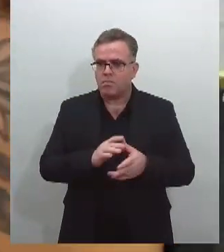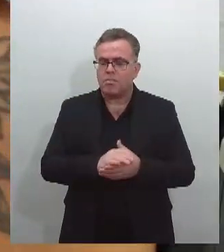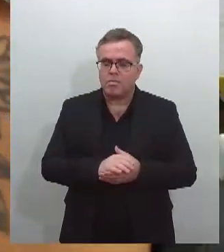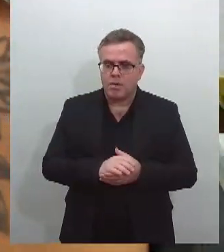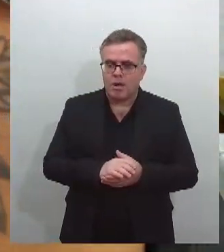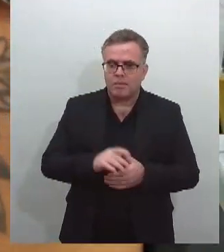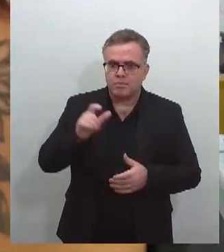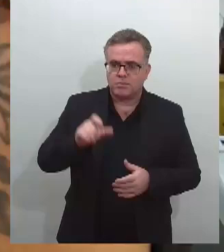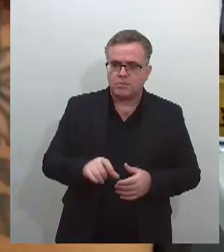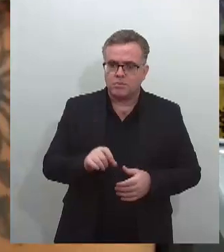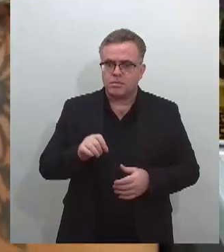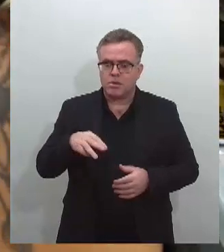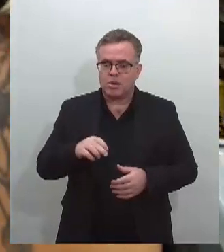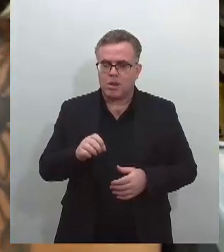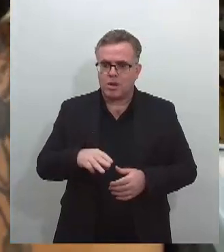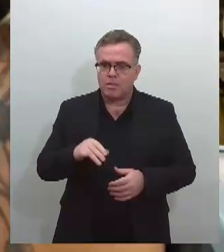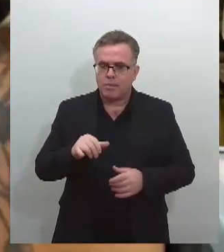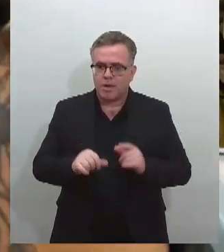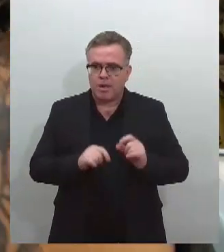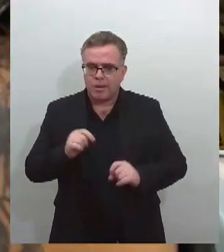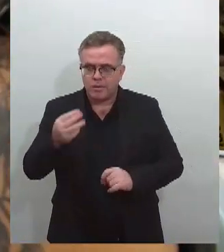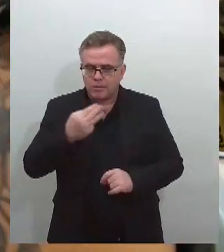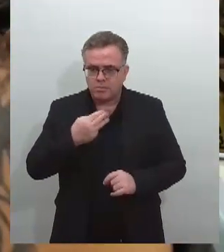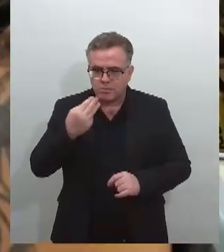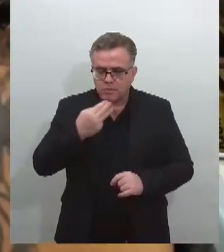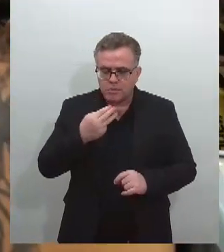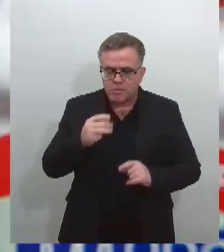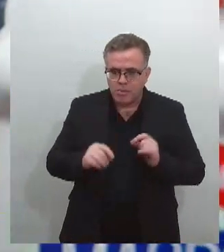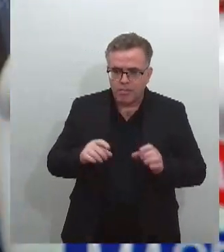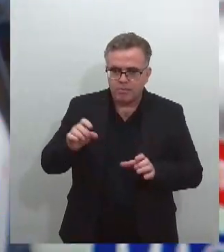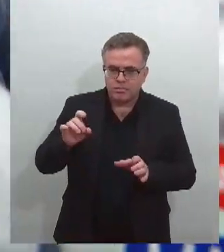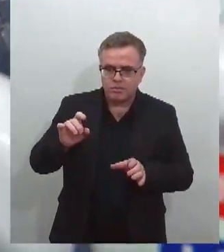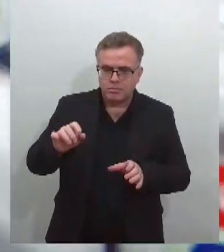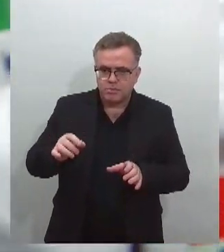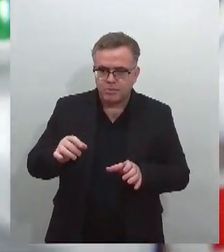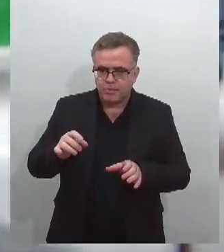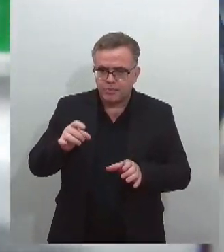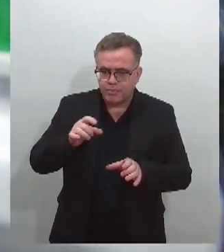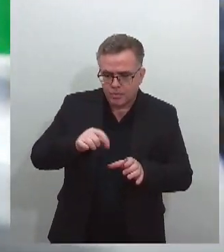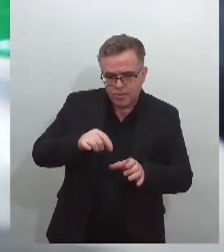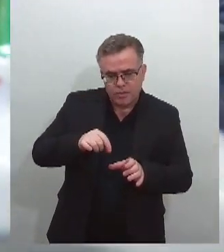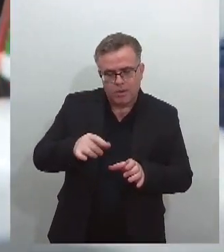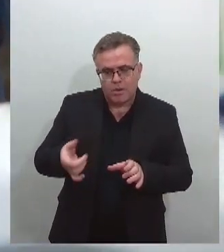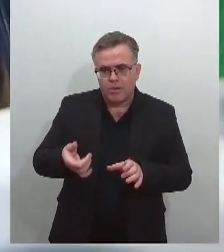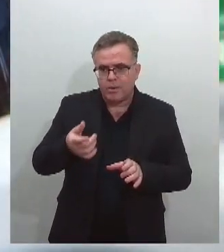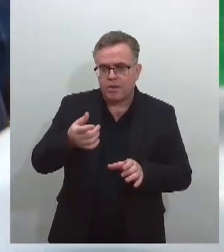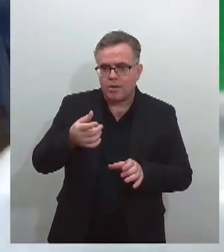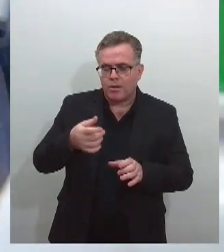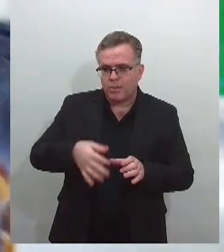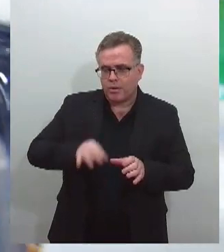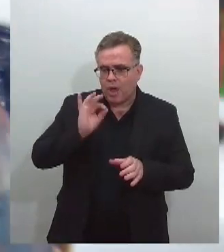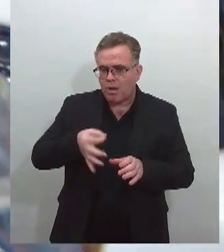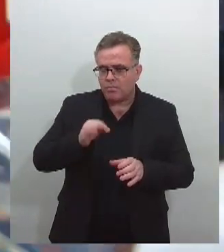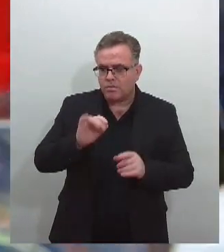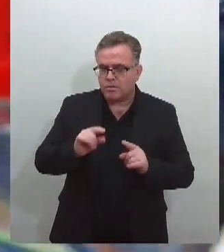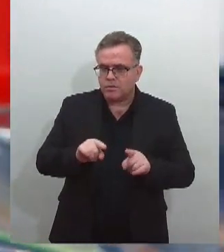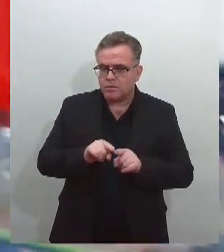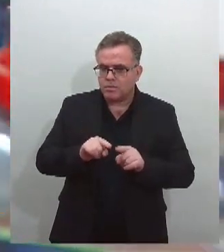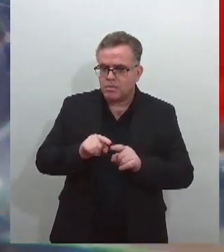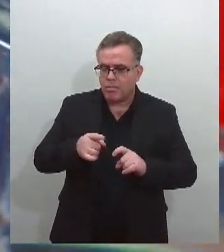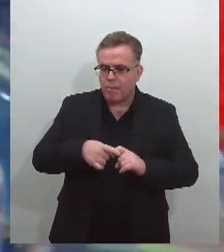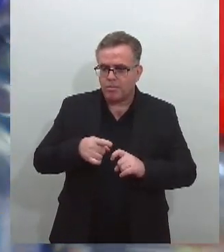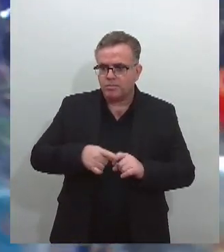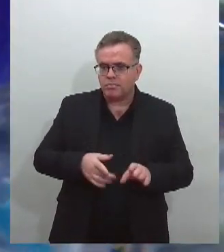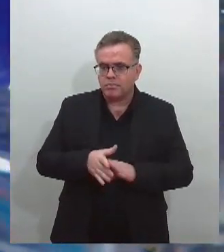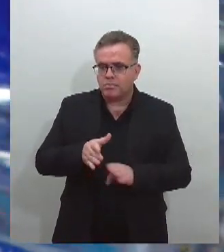utiliza adoçante em seu café diariamente há mais de 2 décadas. Por recomendação médica, ela adotou essa prática como